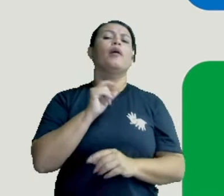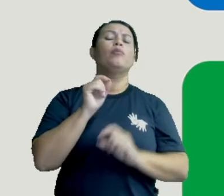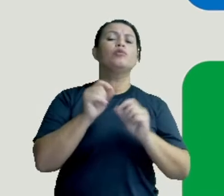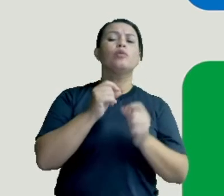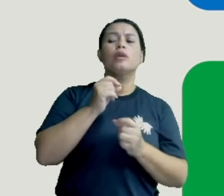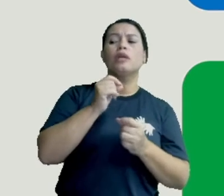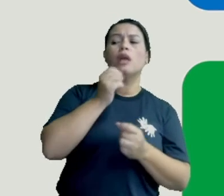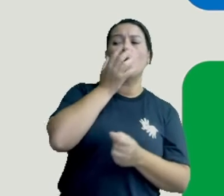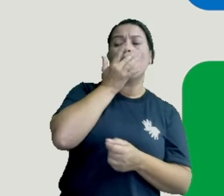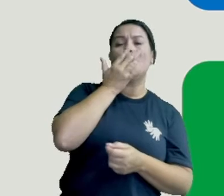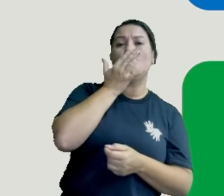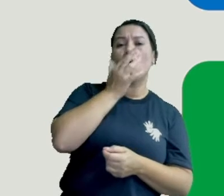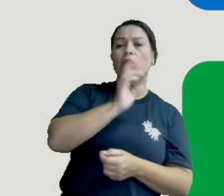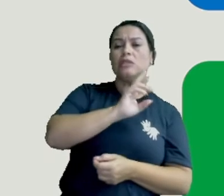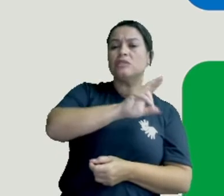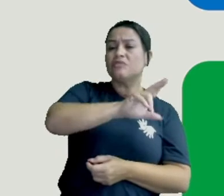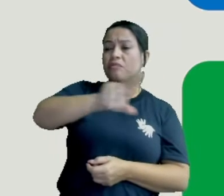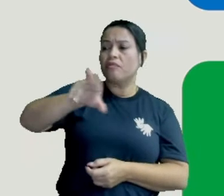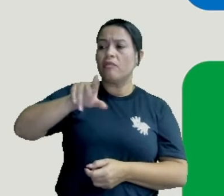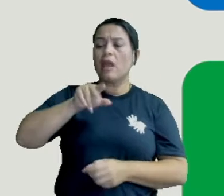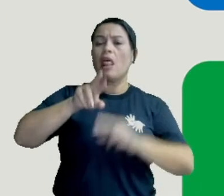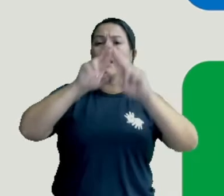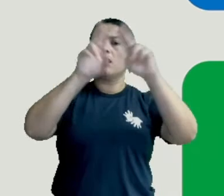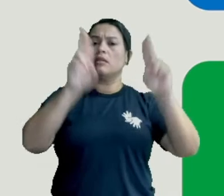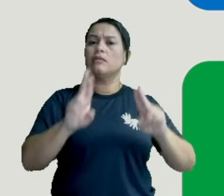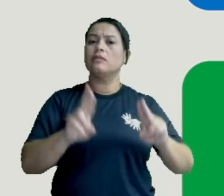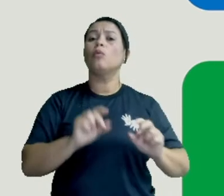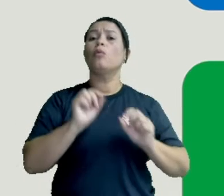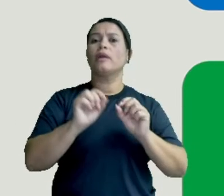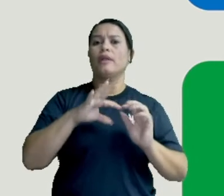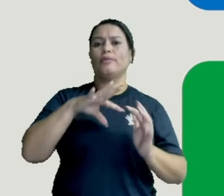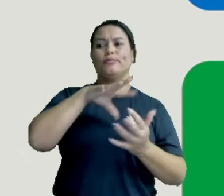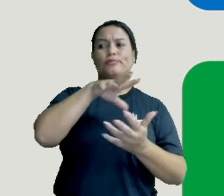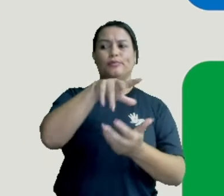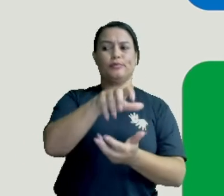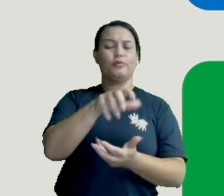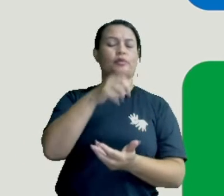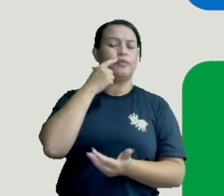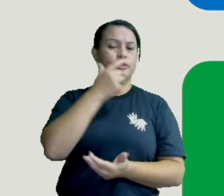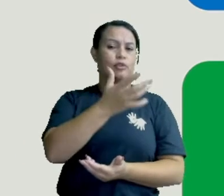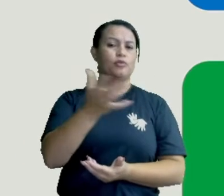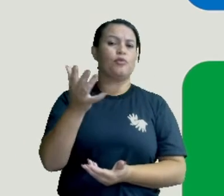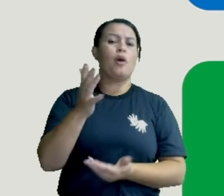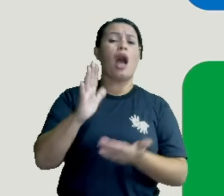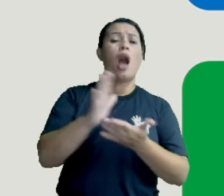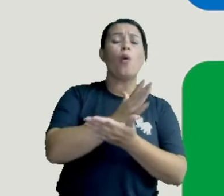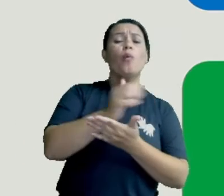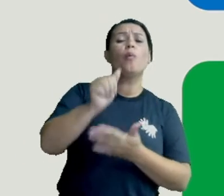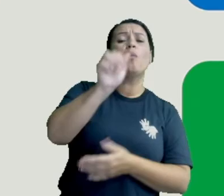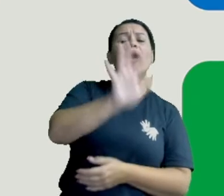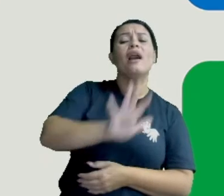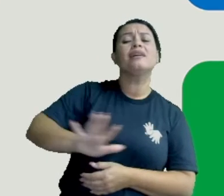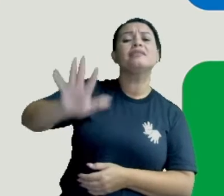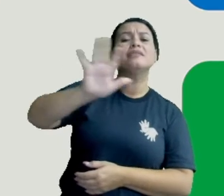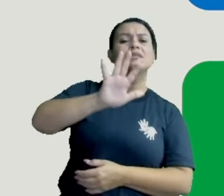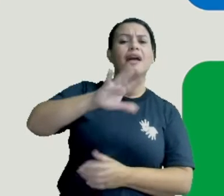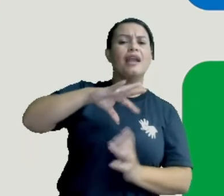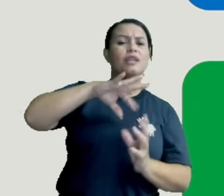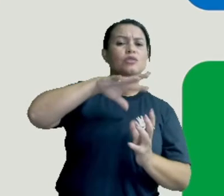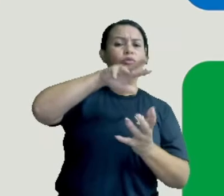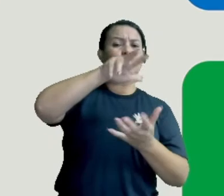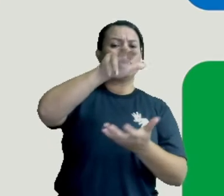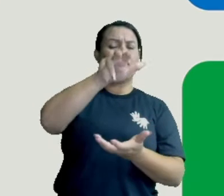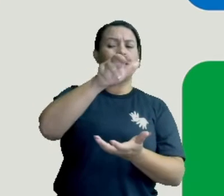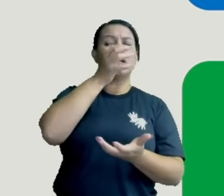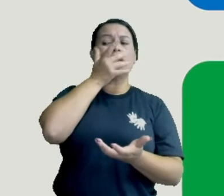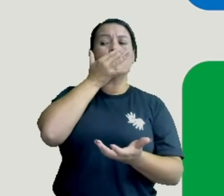de cores, e esse mapa representa a densidade demográfica do mundo, né? Então veja que algumas áreas do planeta elas apresentam